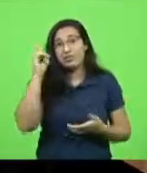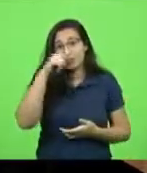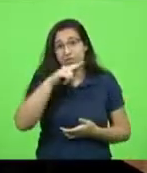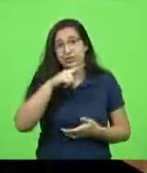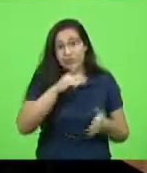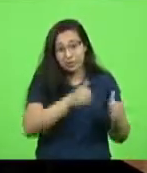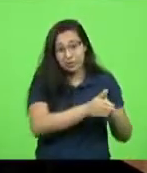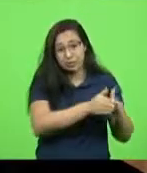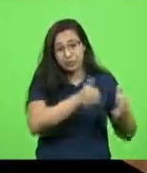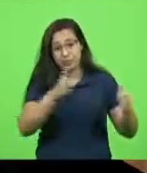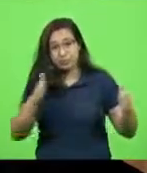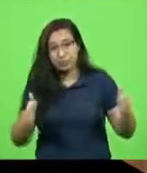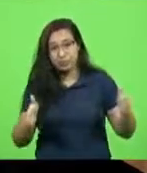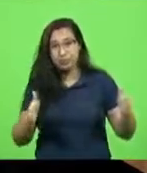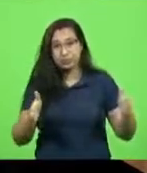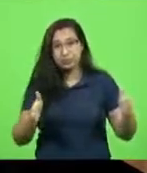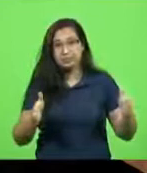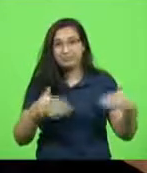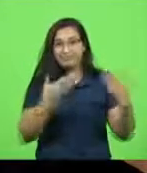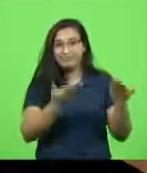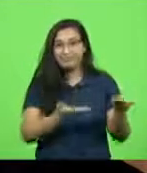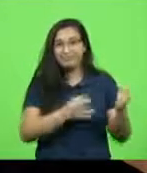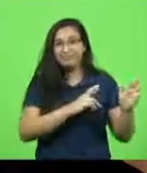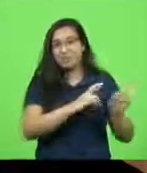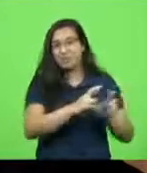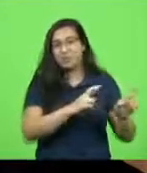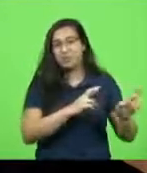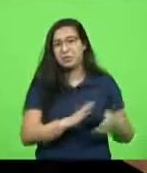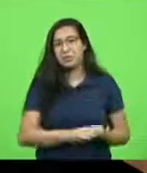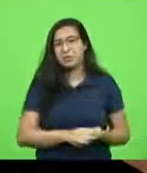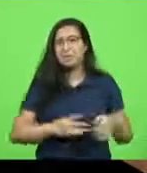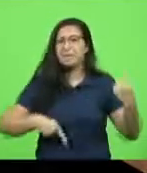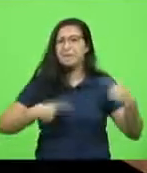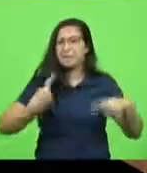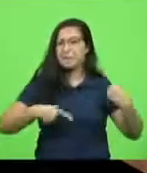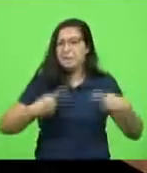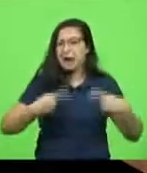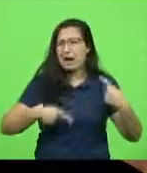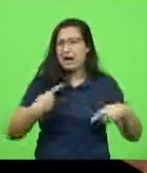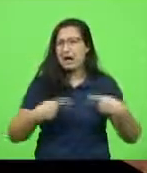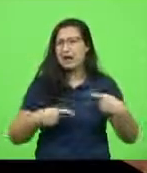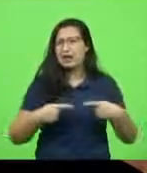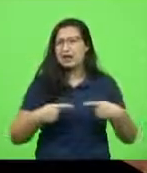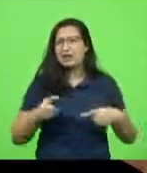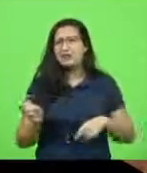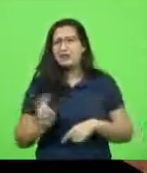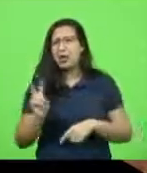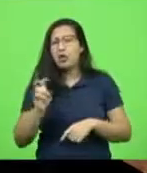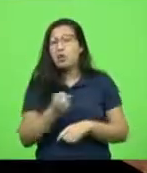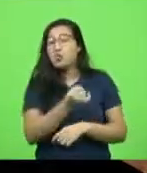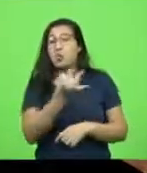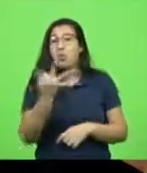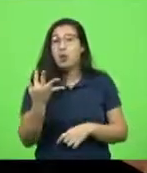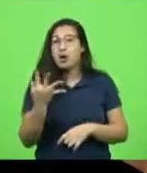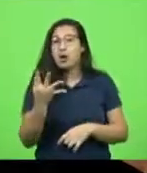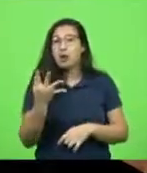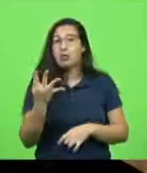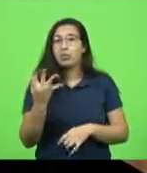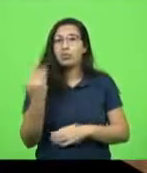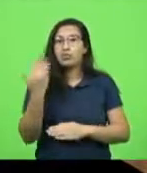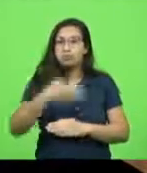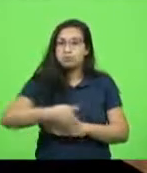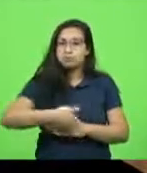ver a duplicação Oi e aí vem aquela aquele debate por causa do do valor do pedágio bom o